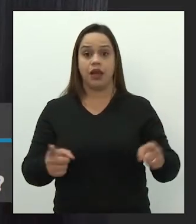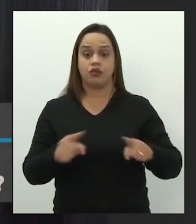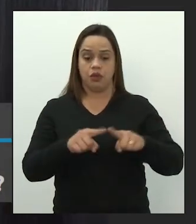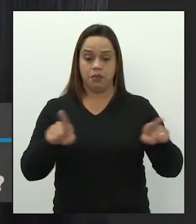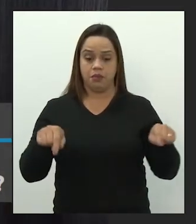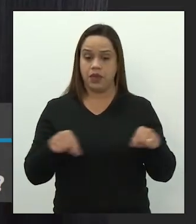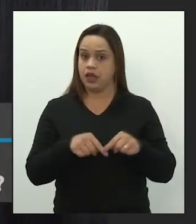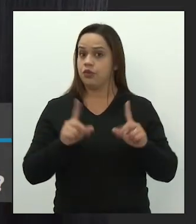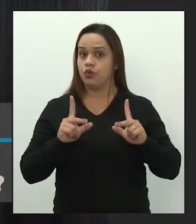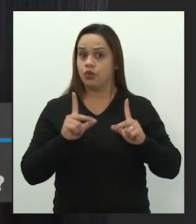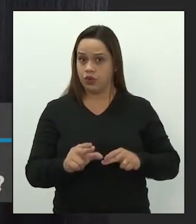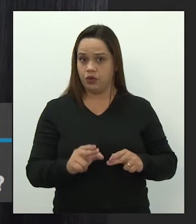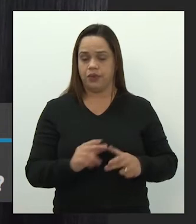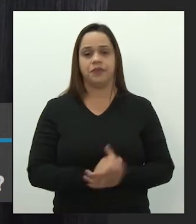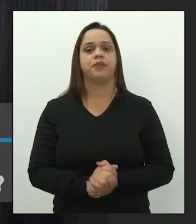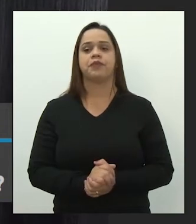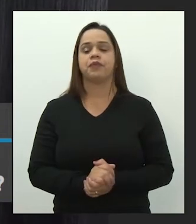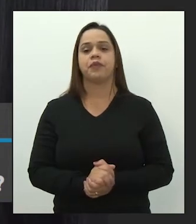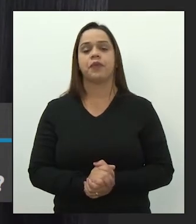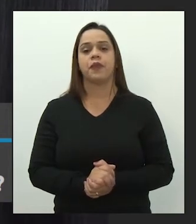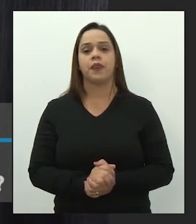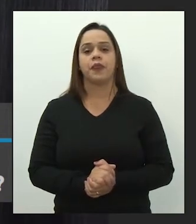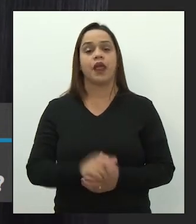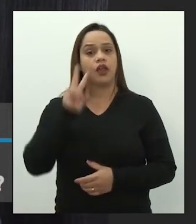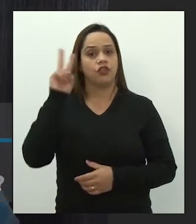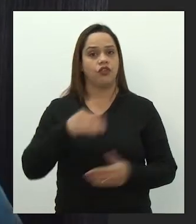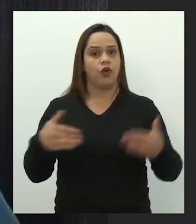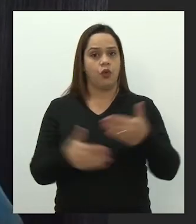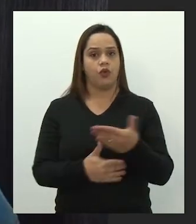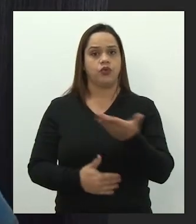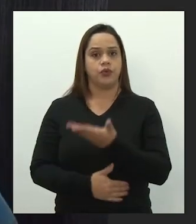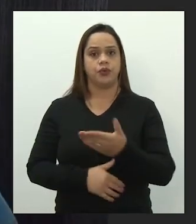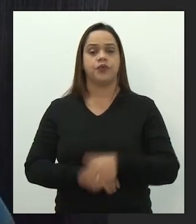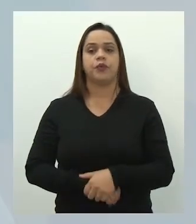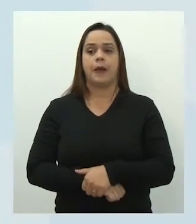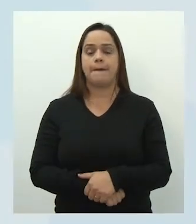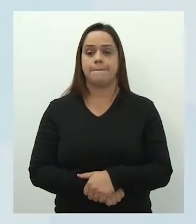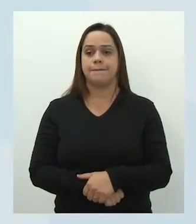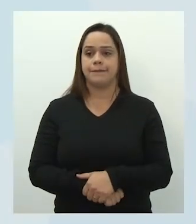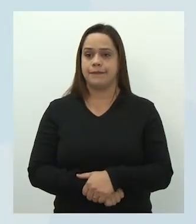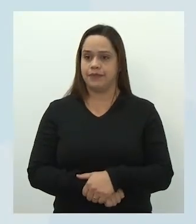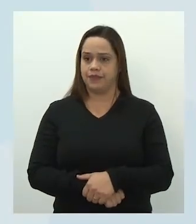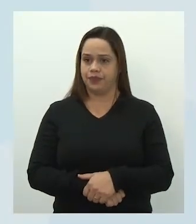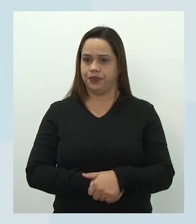permanece o mesmo. A gente pode ver no próximo slide.